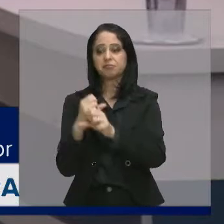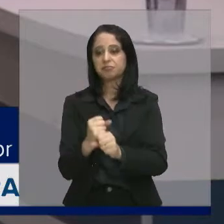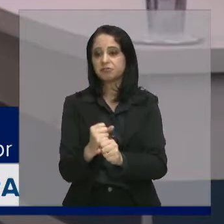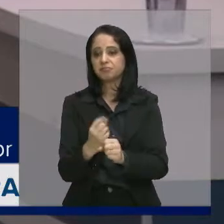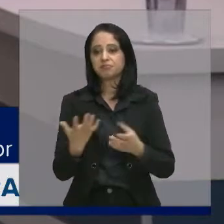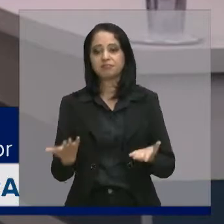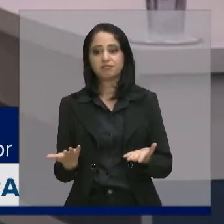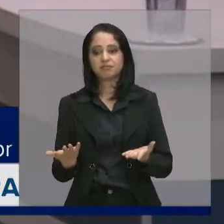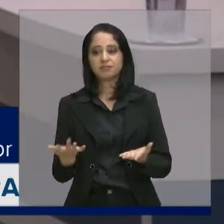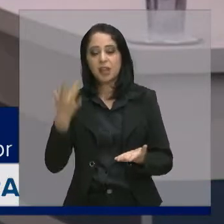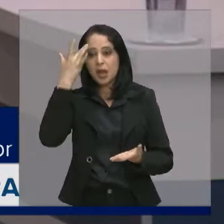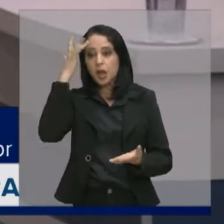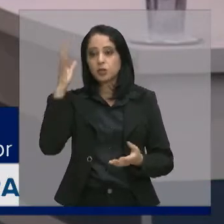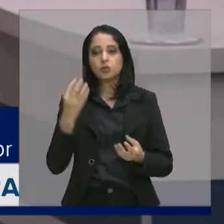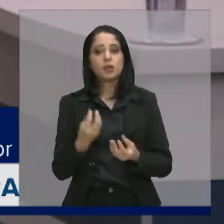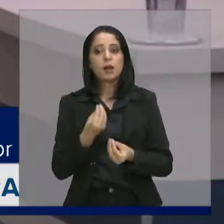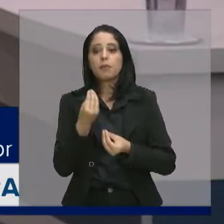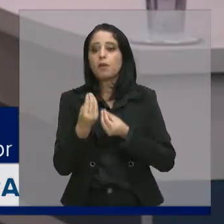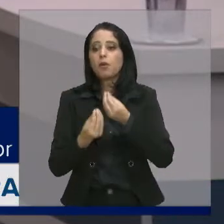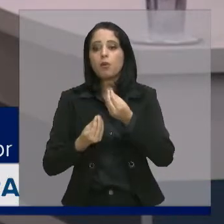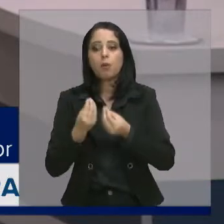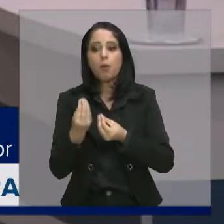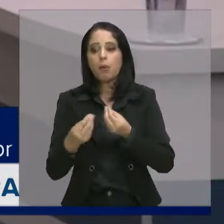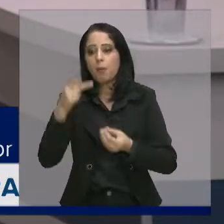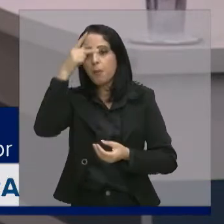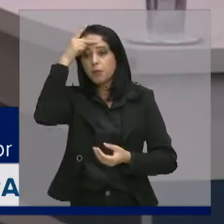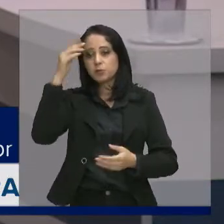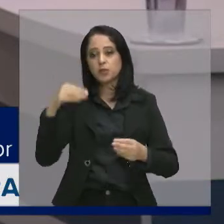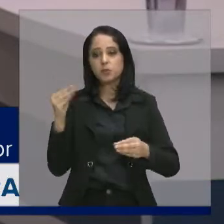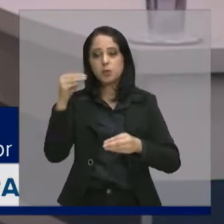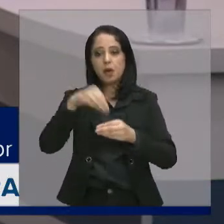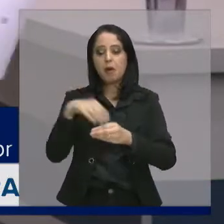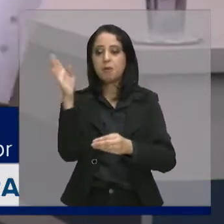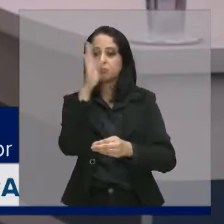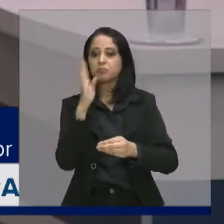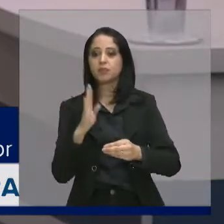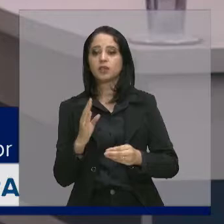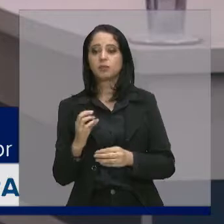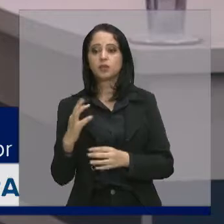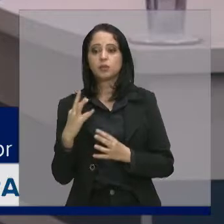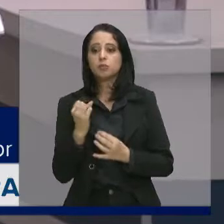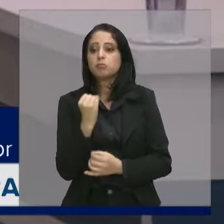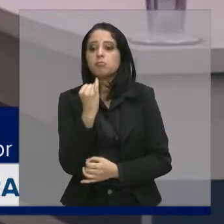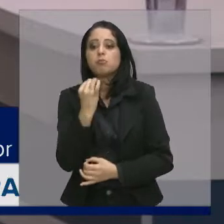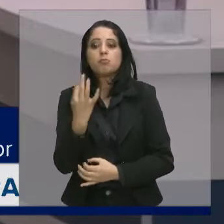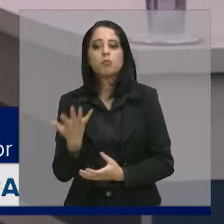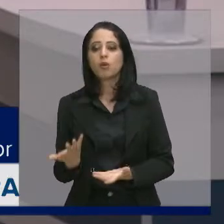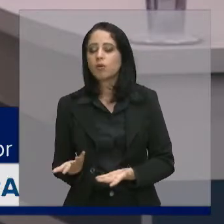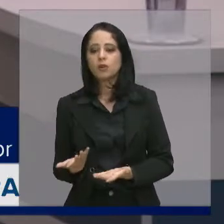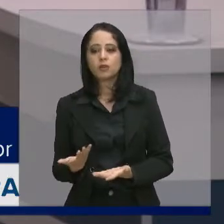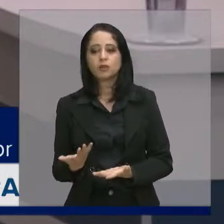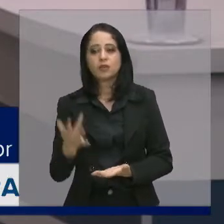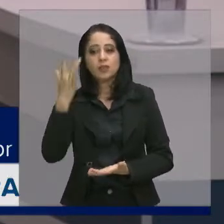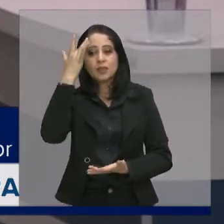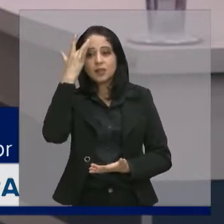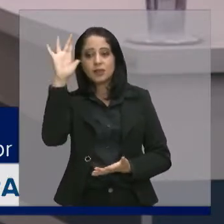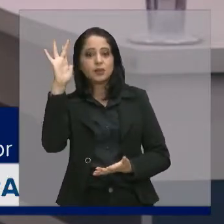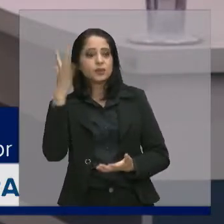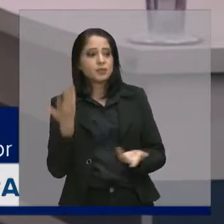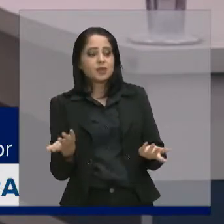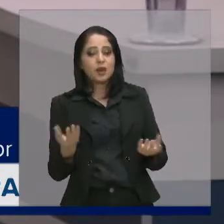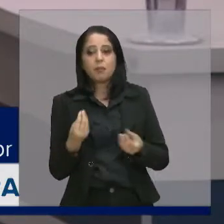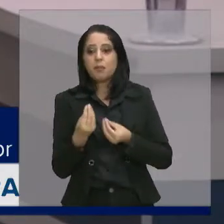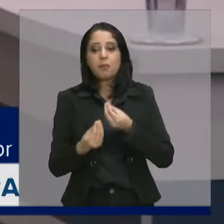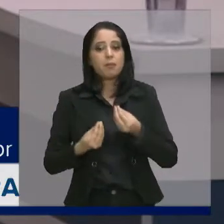quantos habitantes nós temos, qual é a faixa, qual o tipo da população, o perfil da população de cada cidade, que